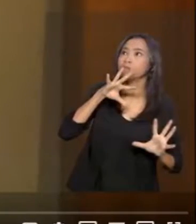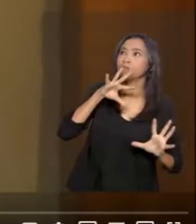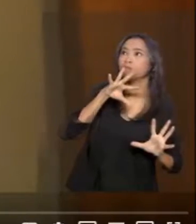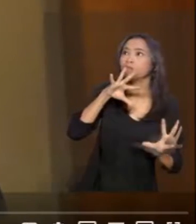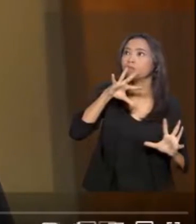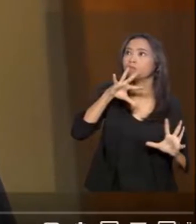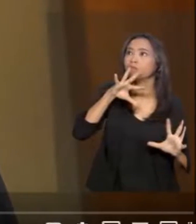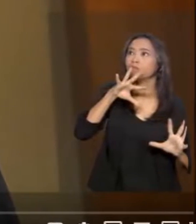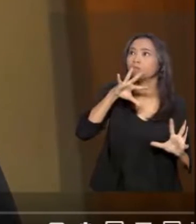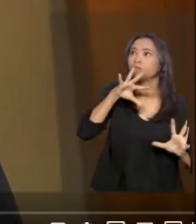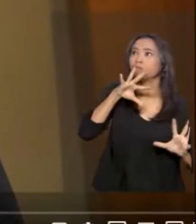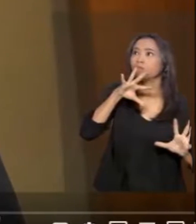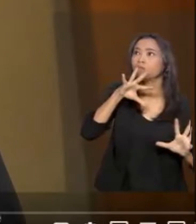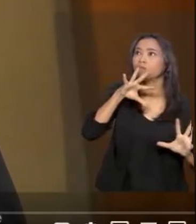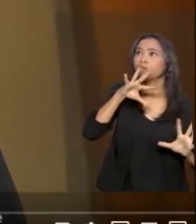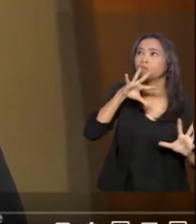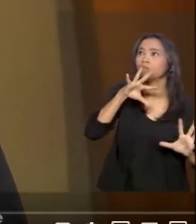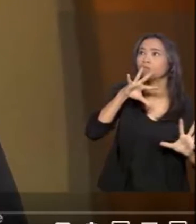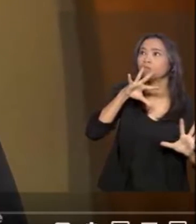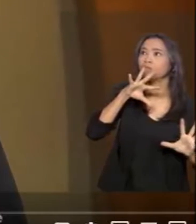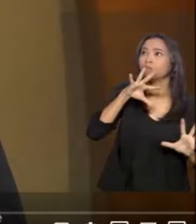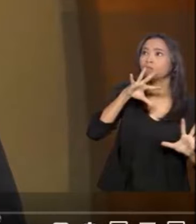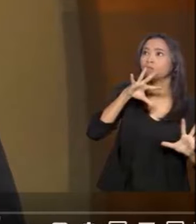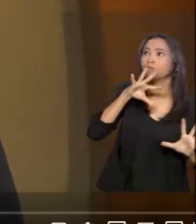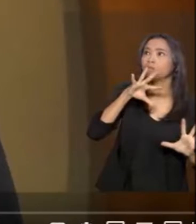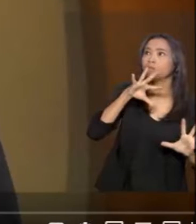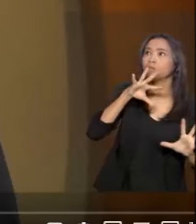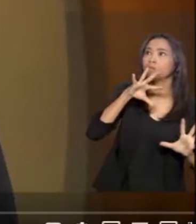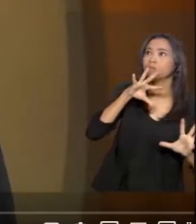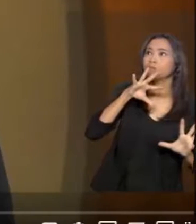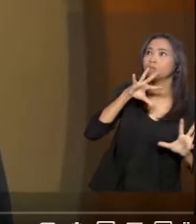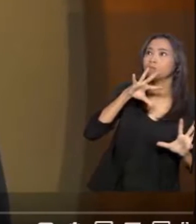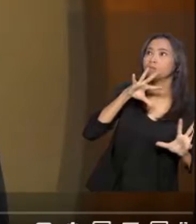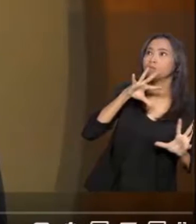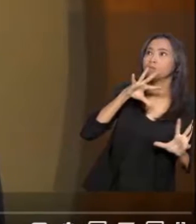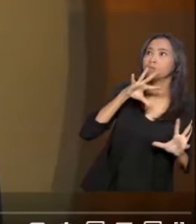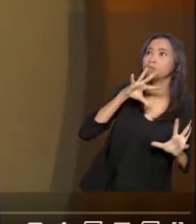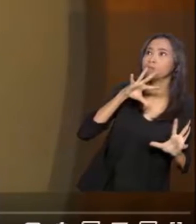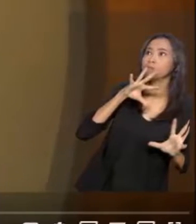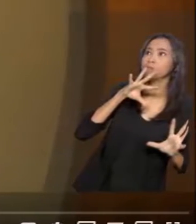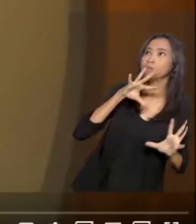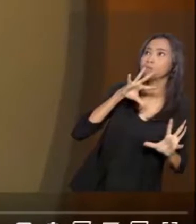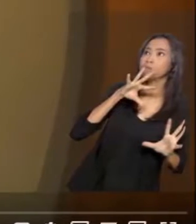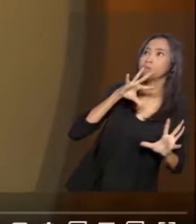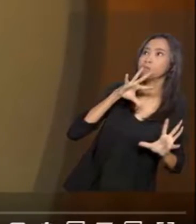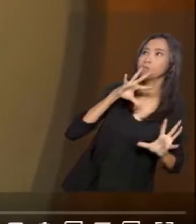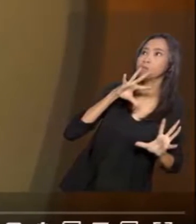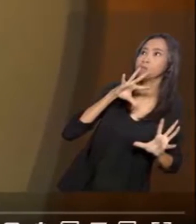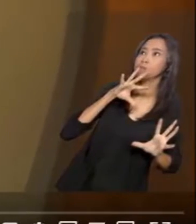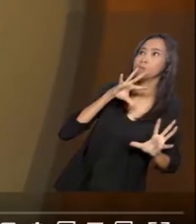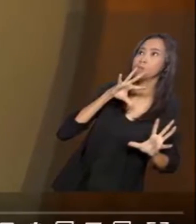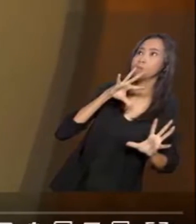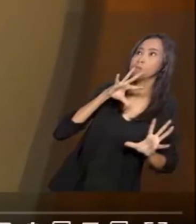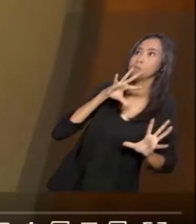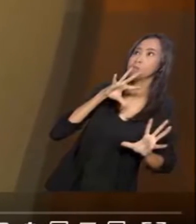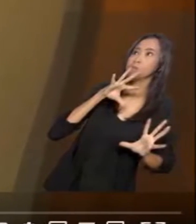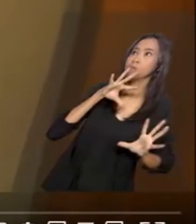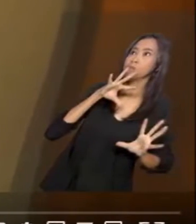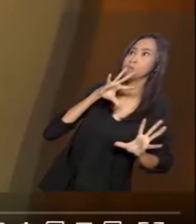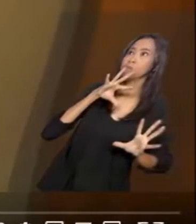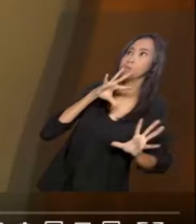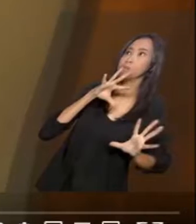toda essa população para que se desenvolva junto com o restante do país. É nesse sentido que trabalham